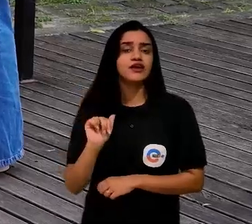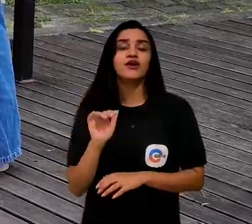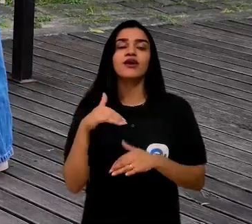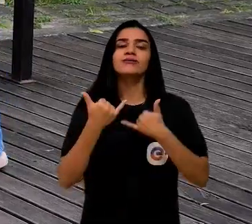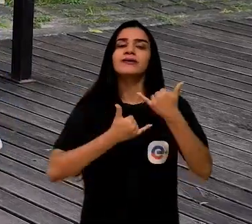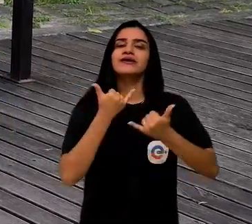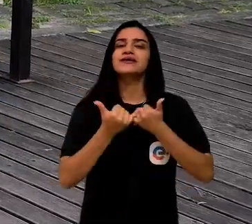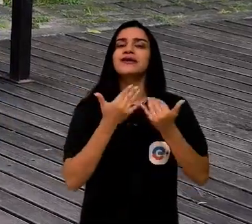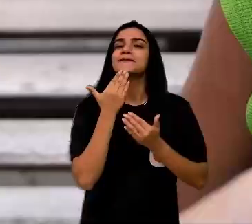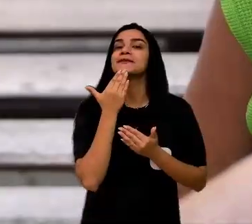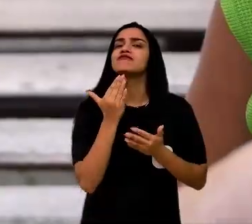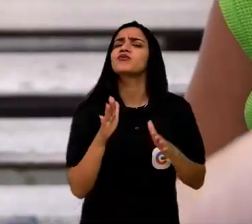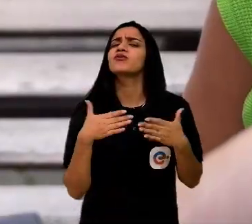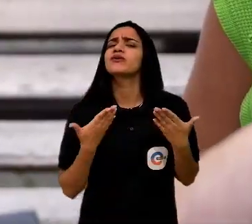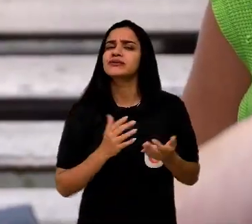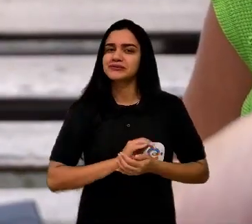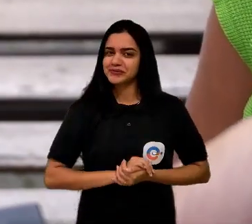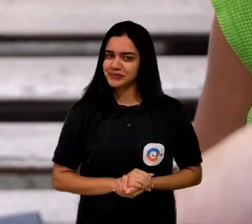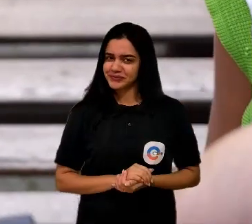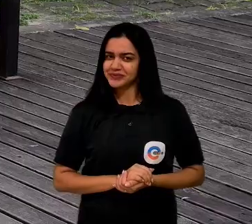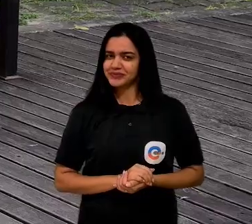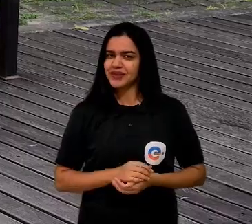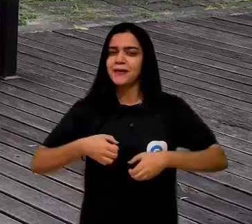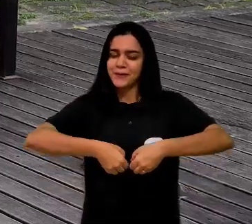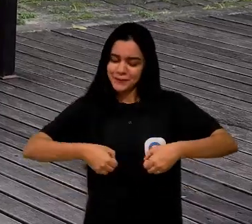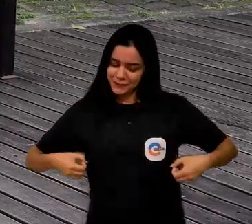brincadeira preferida? Bambolê.